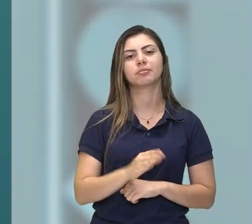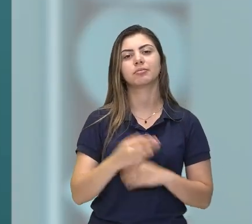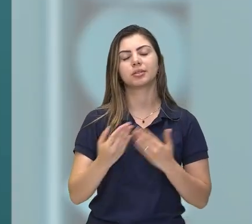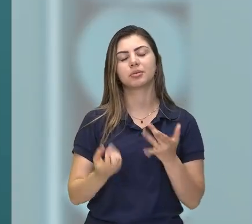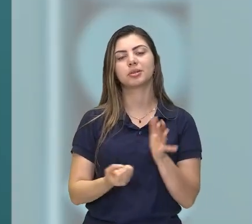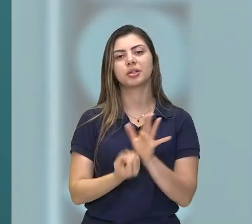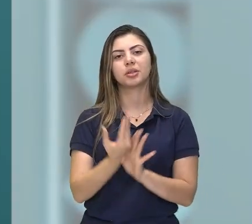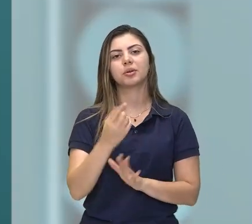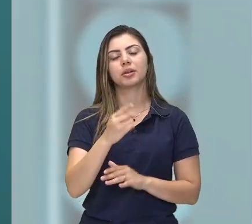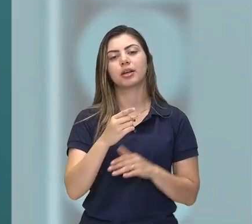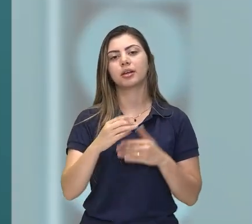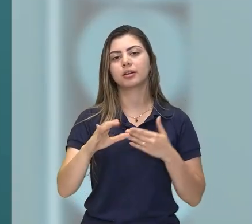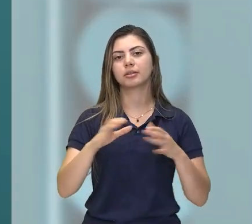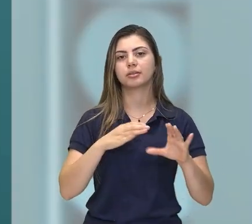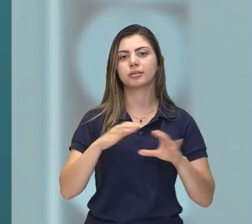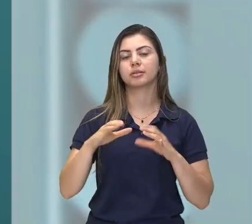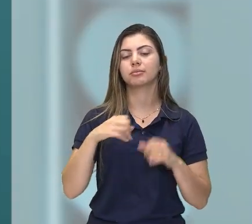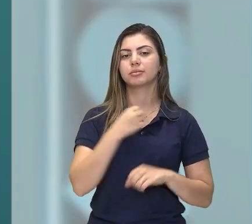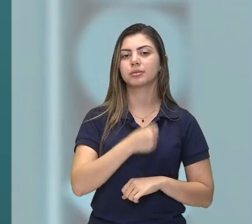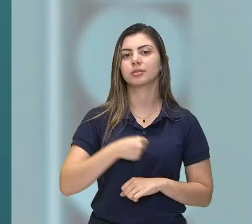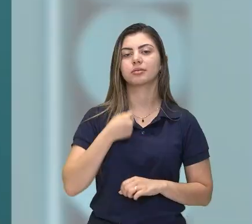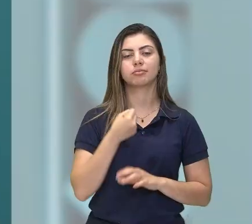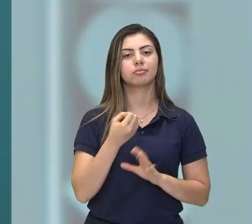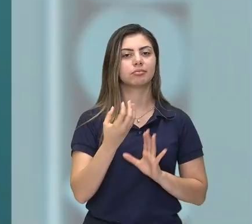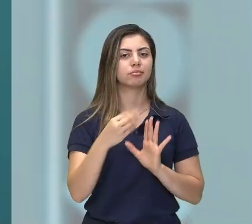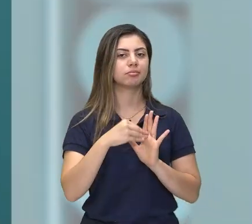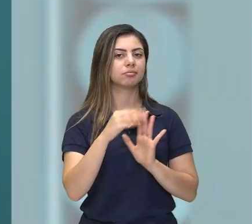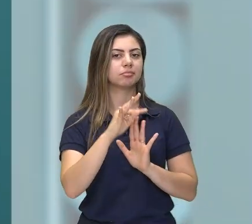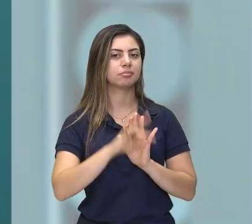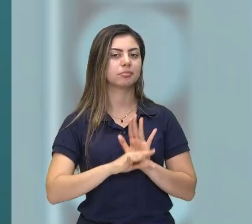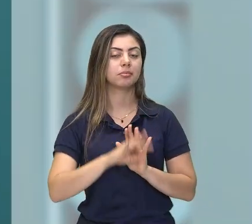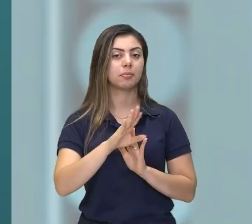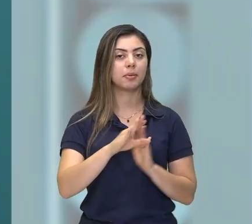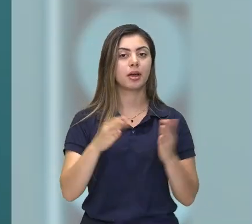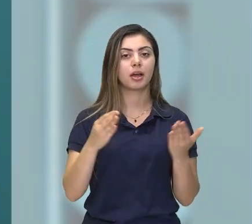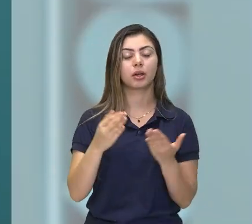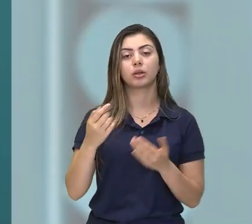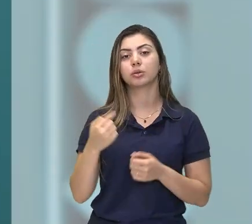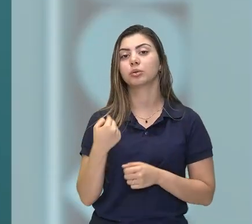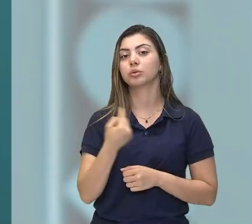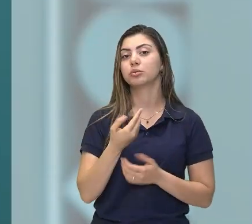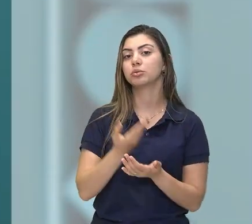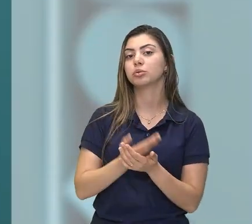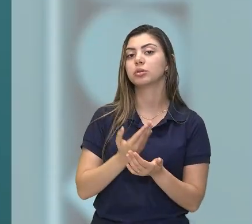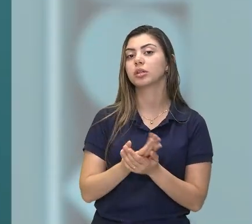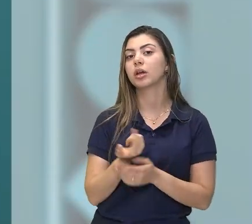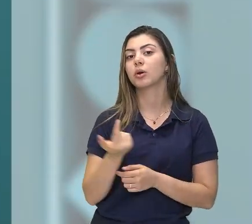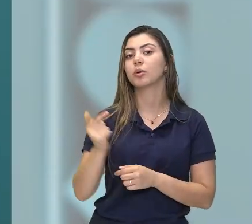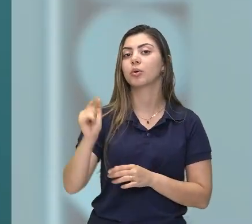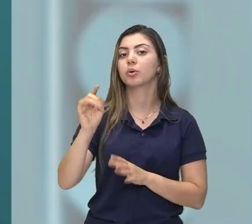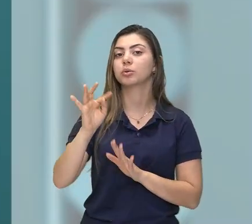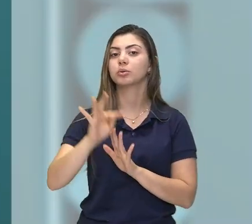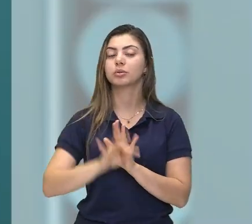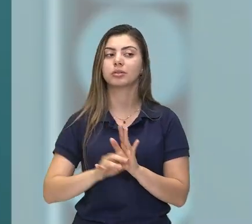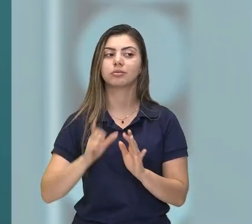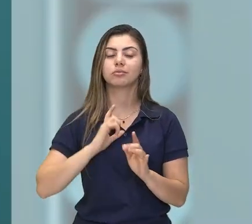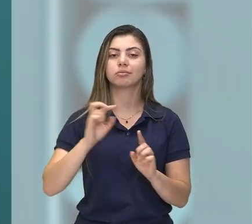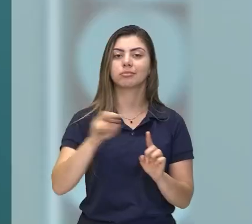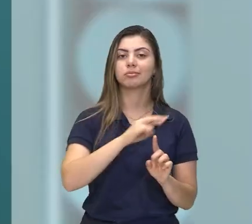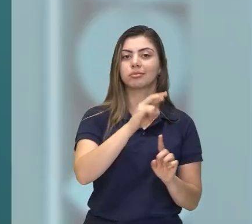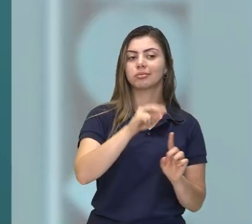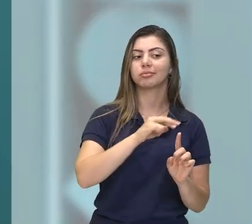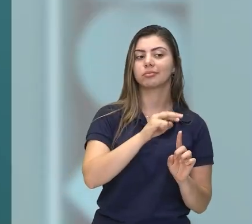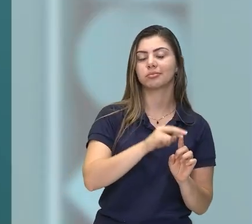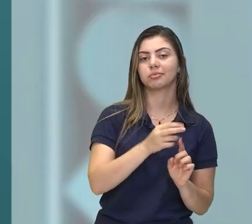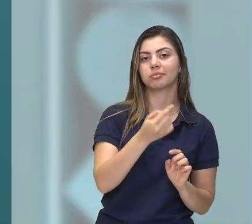essa ideia de saudade no texto original. Só que agora a gente vai ver um texto que vai retomar esse texto base, só que com